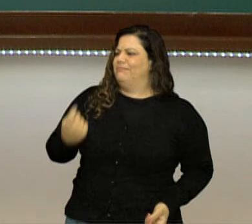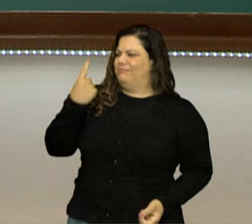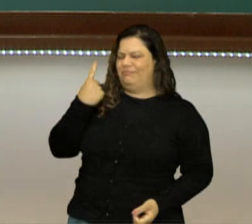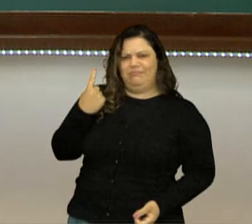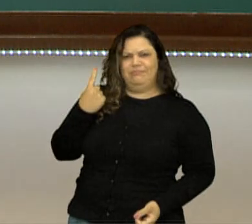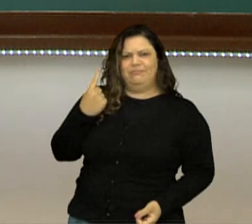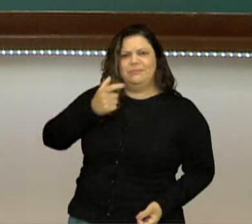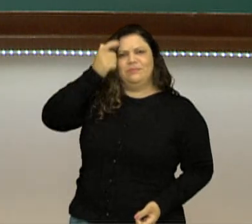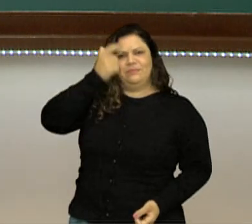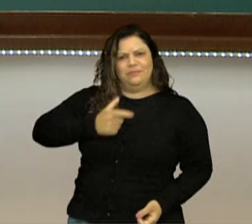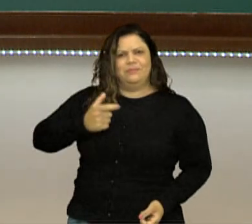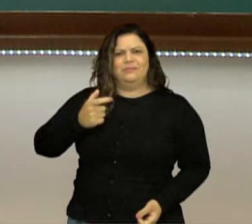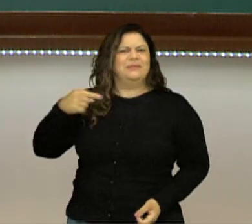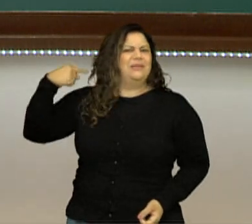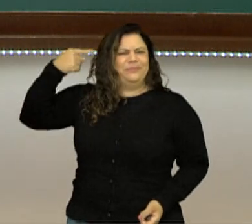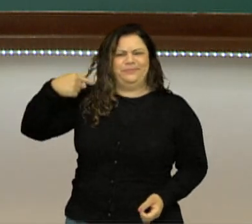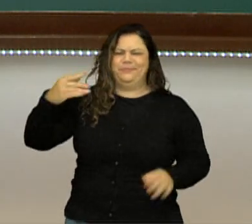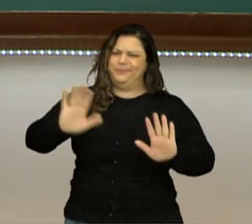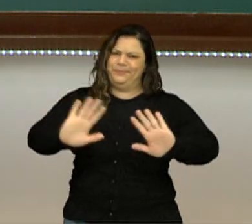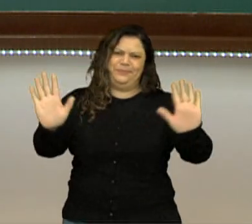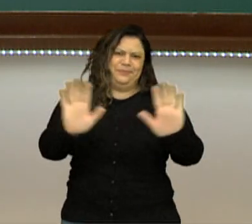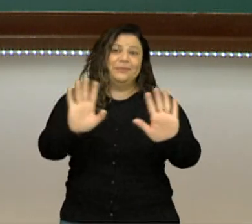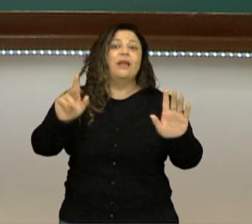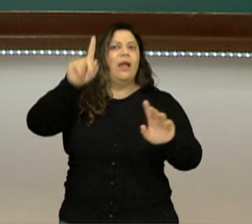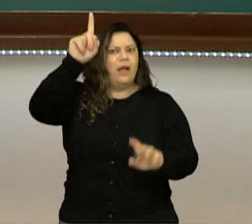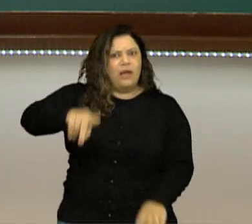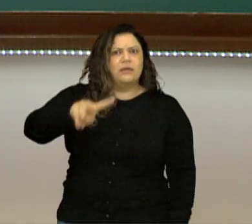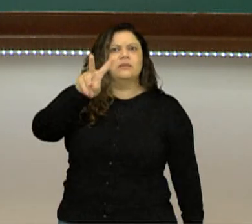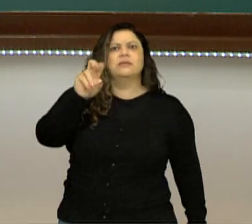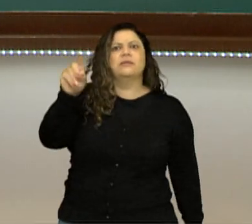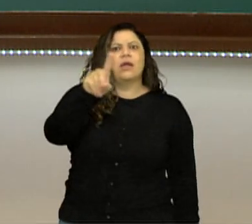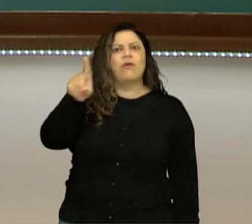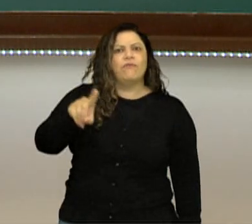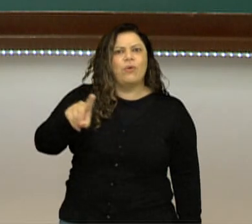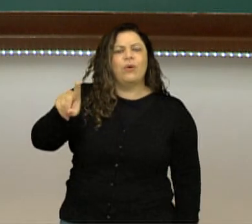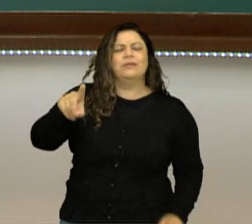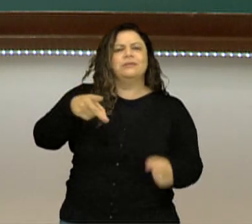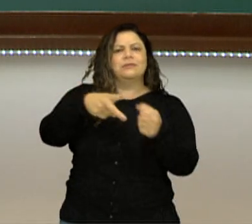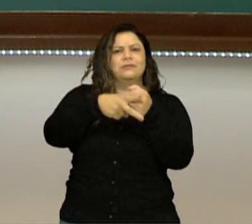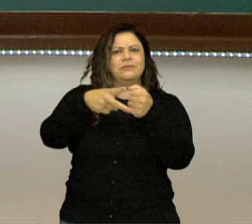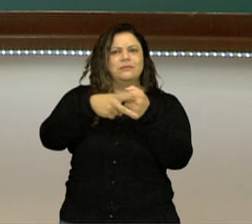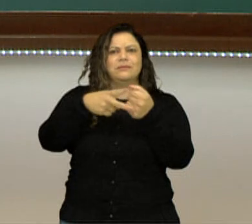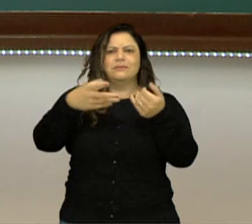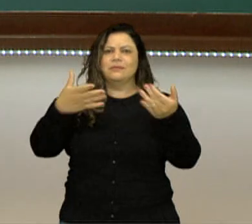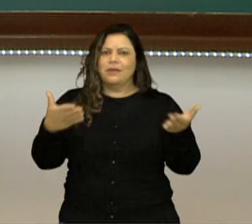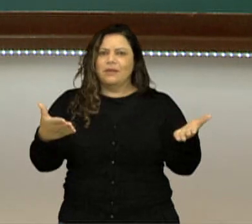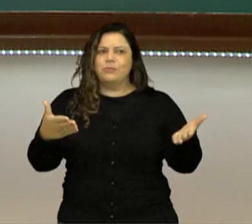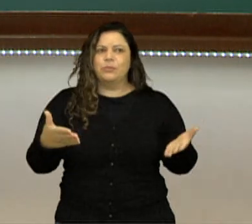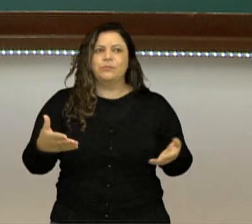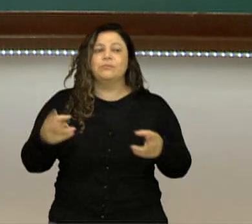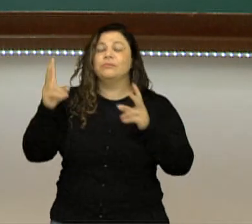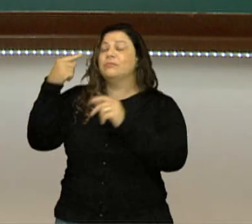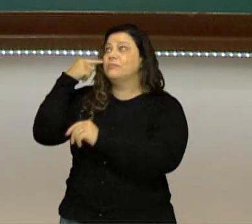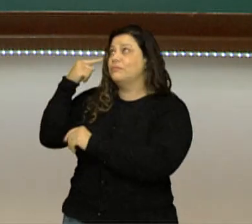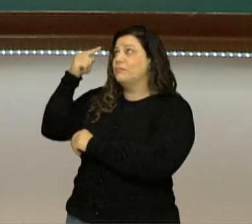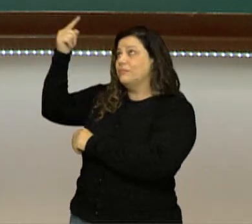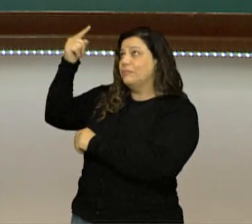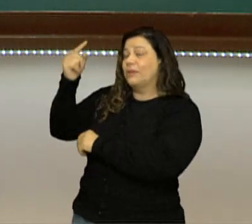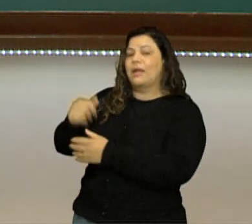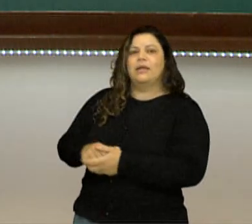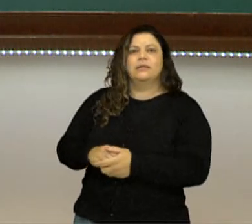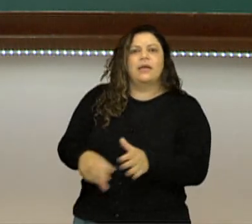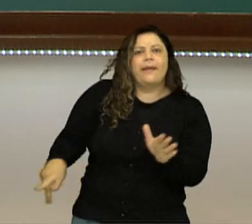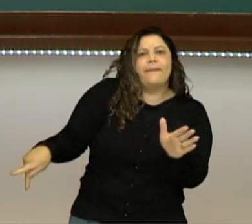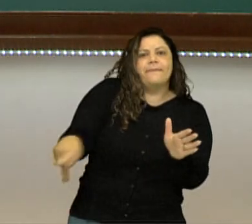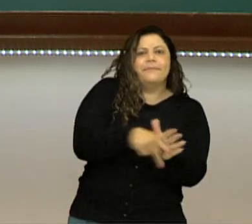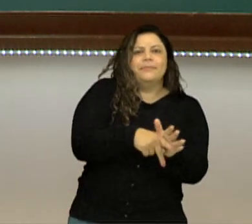mim mesmo? Não é louco nada, isso chama-se voz verbal, né, professor? Pare com isso. Vamos ver lá, então. A voz do verbo é a